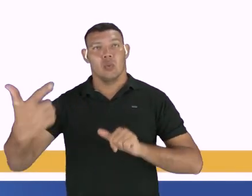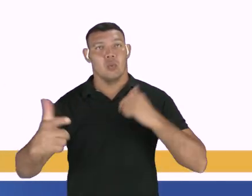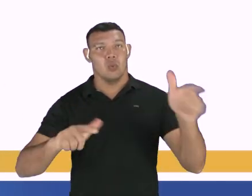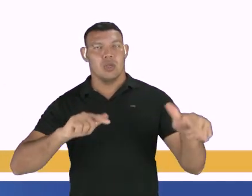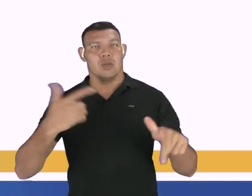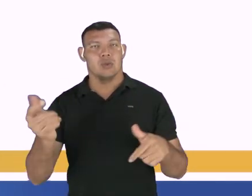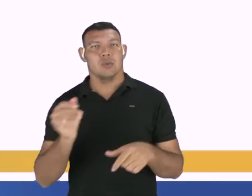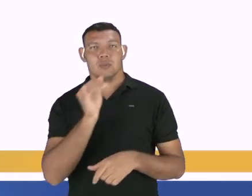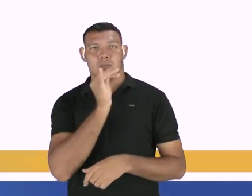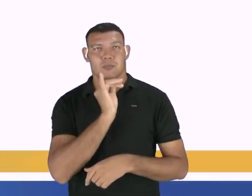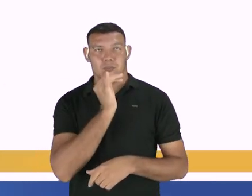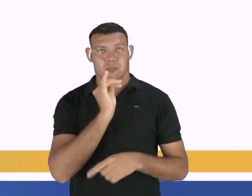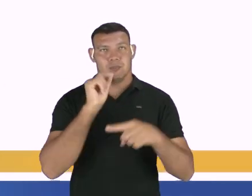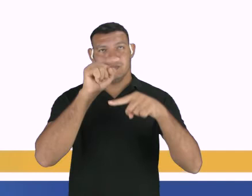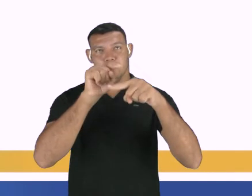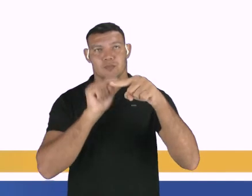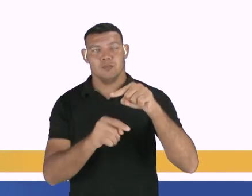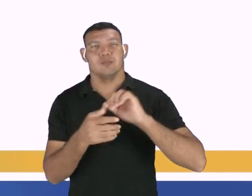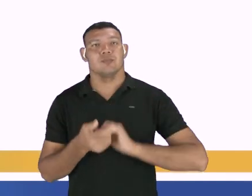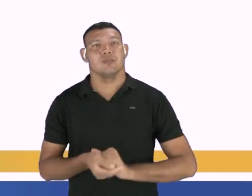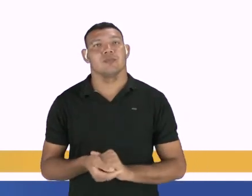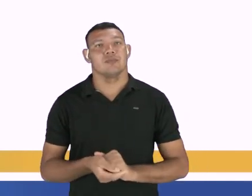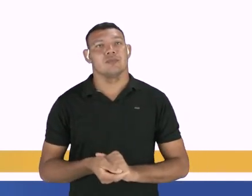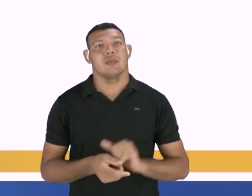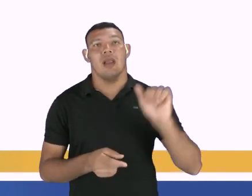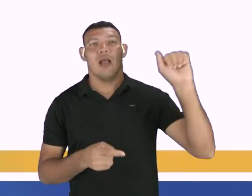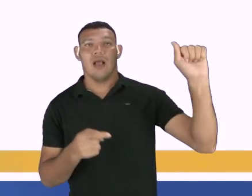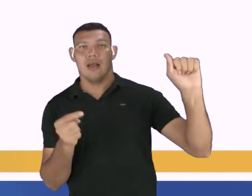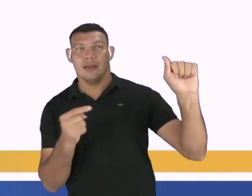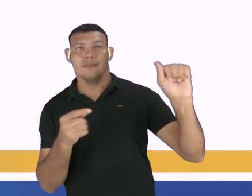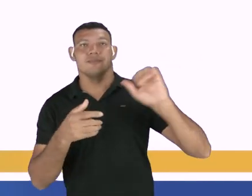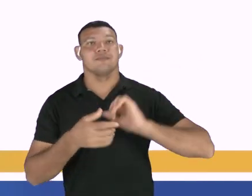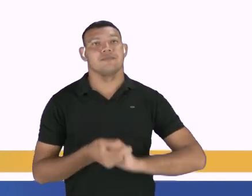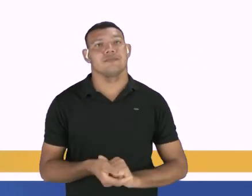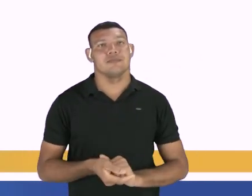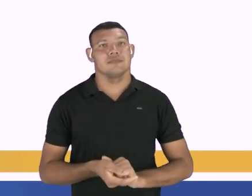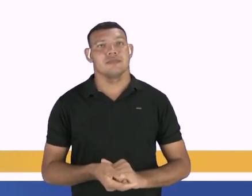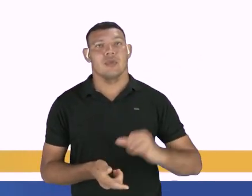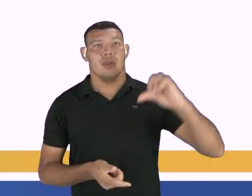Mais alguns exemplos de divisão. Então, exemplo A.